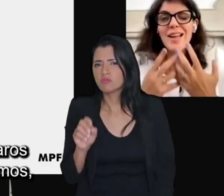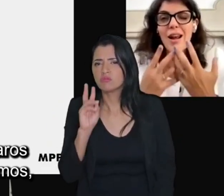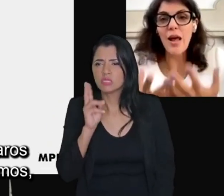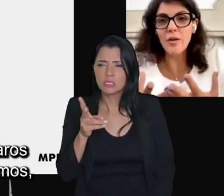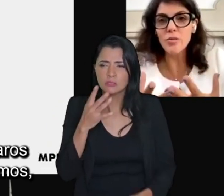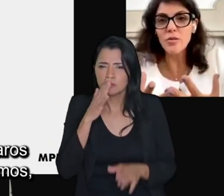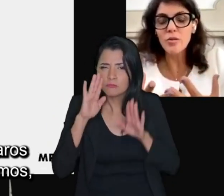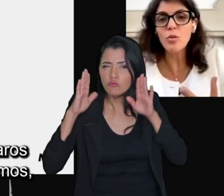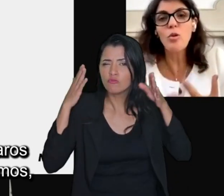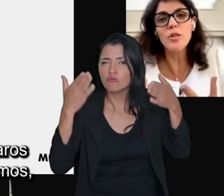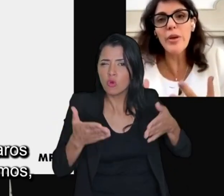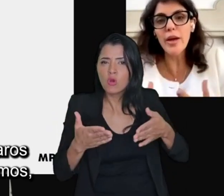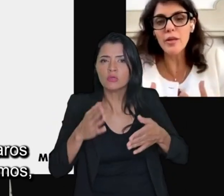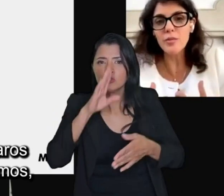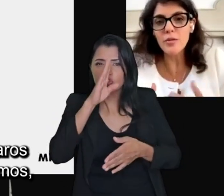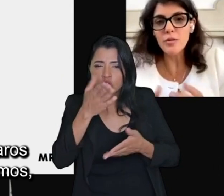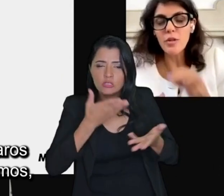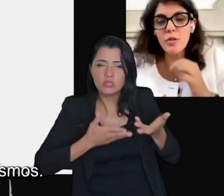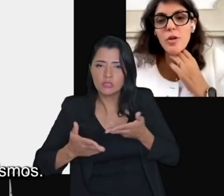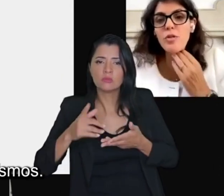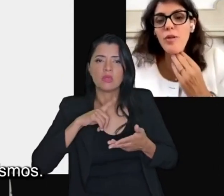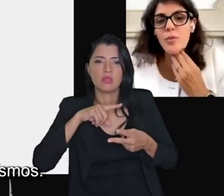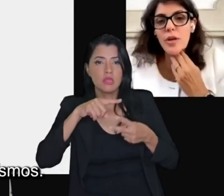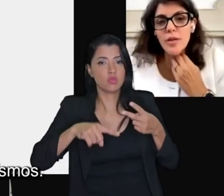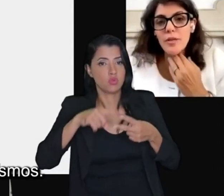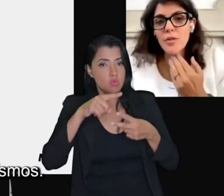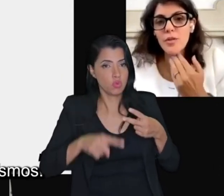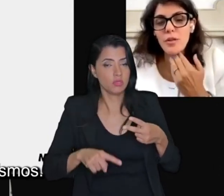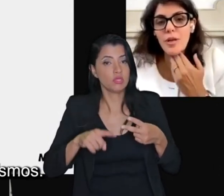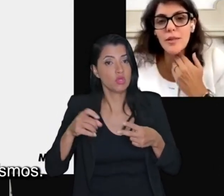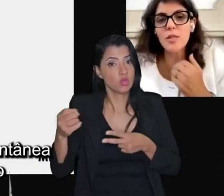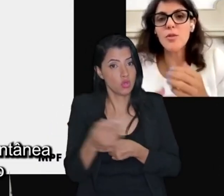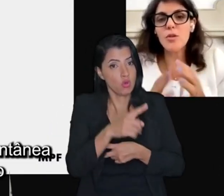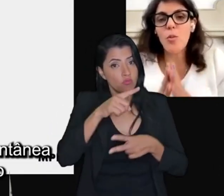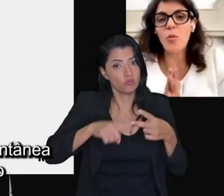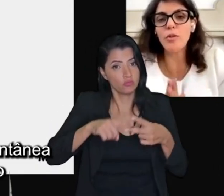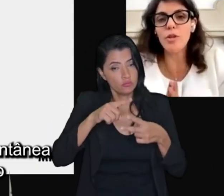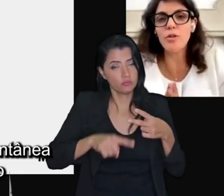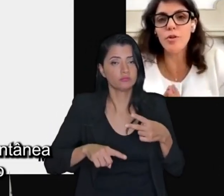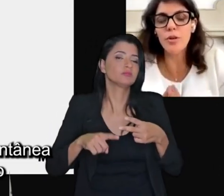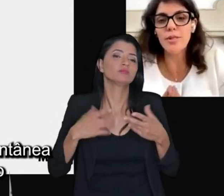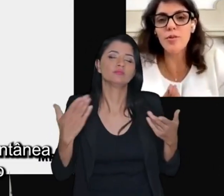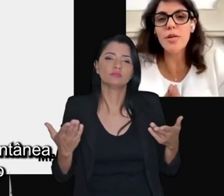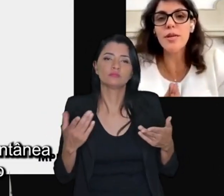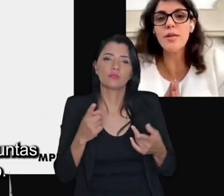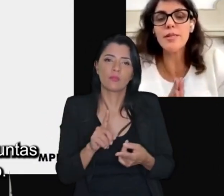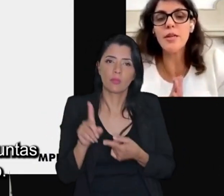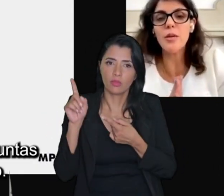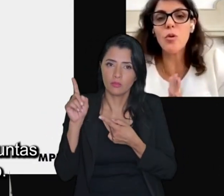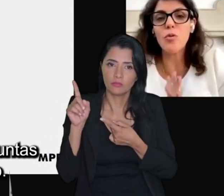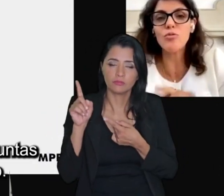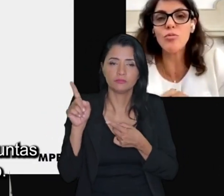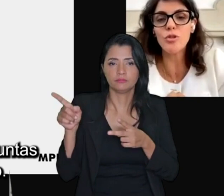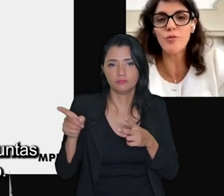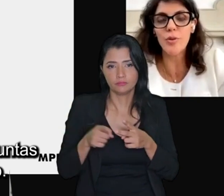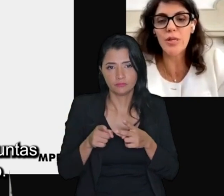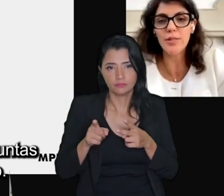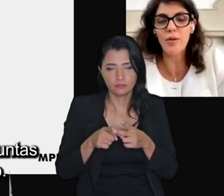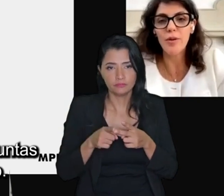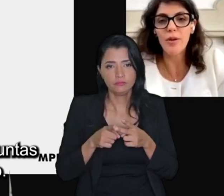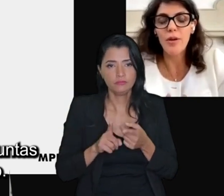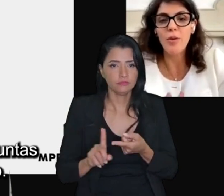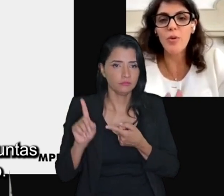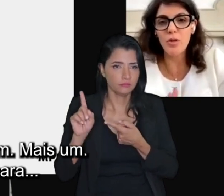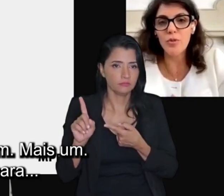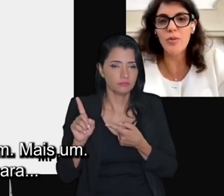são mais claros, com 2 mecanismos, e 2 novos mecanismos. A transmissão espontânea de informação e as equipes conjuntas de